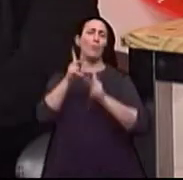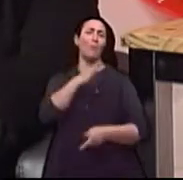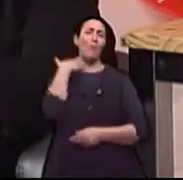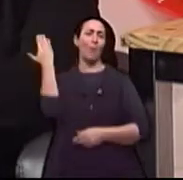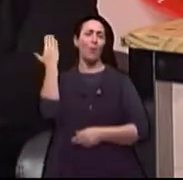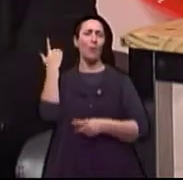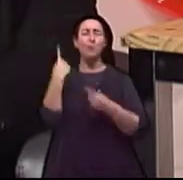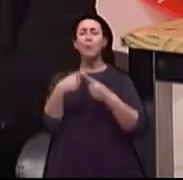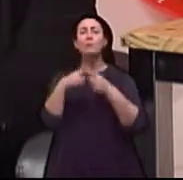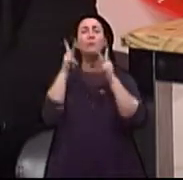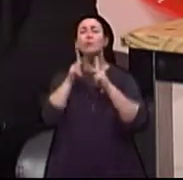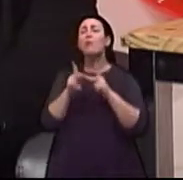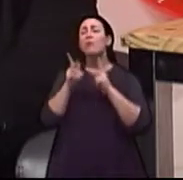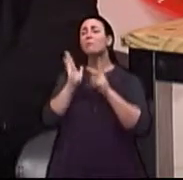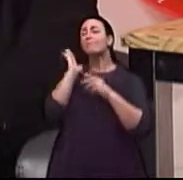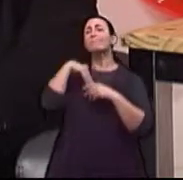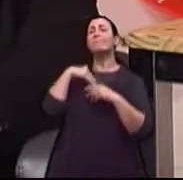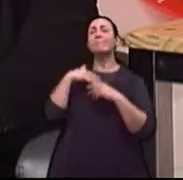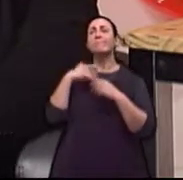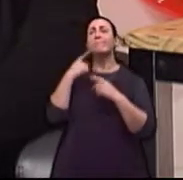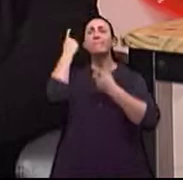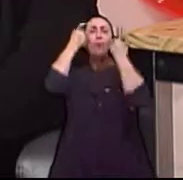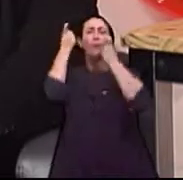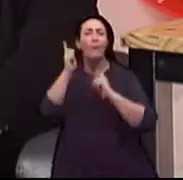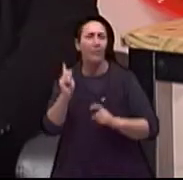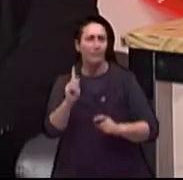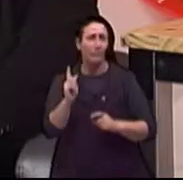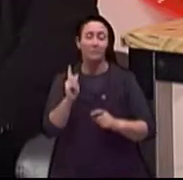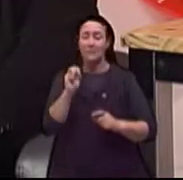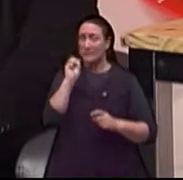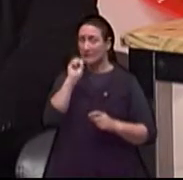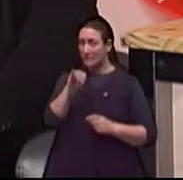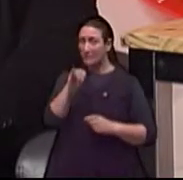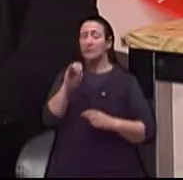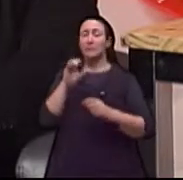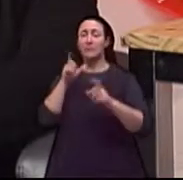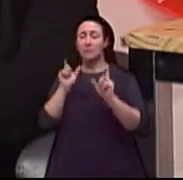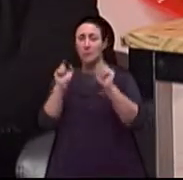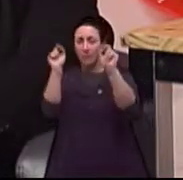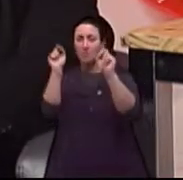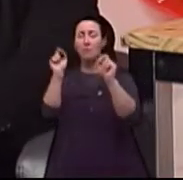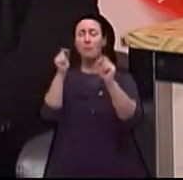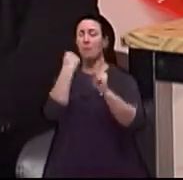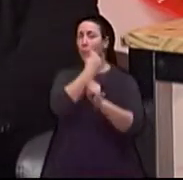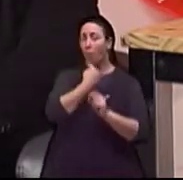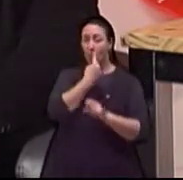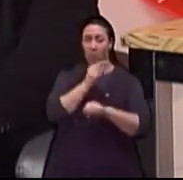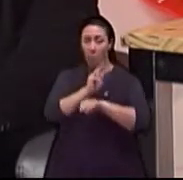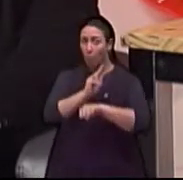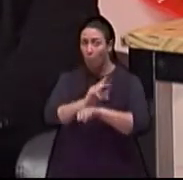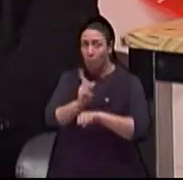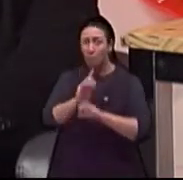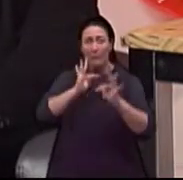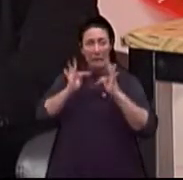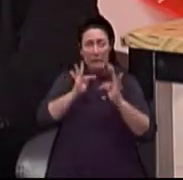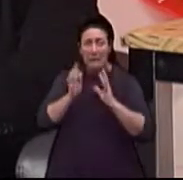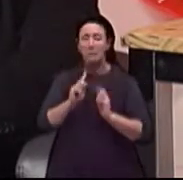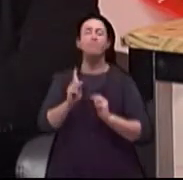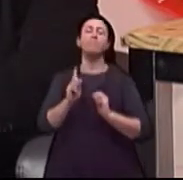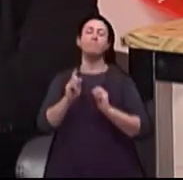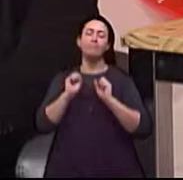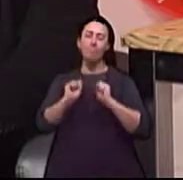os dados mostram isso que uma vez não tratado o câncer bucal ou outro câncer ele pode ser